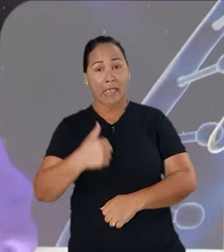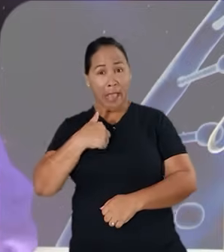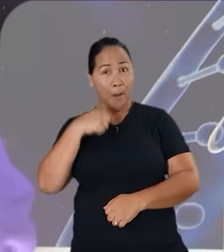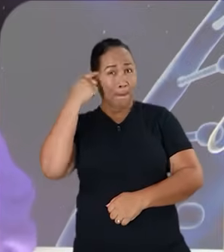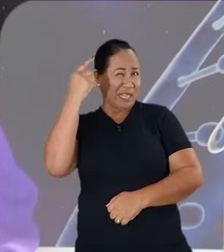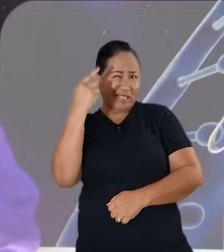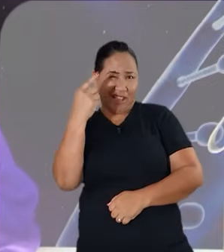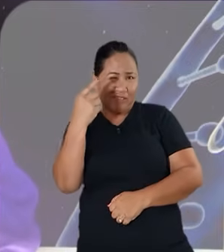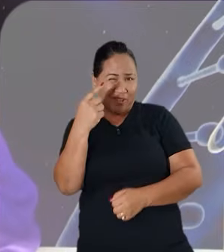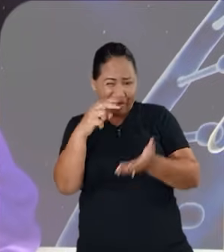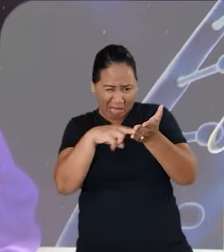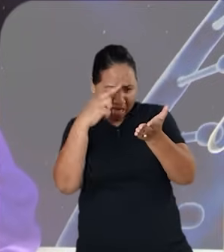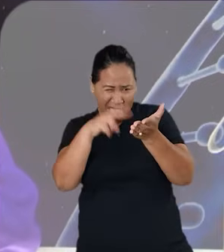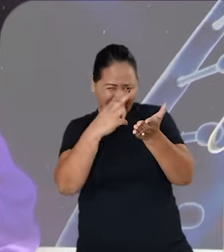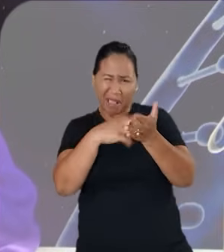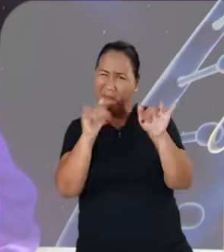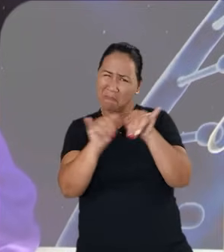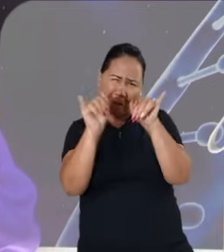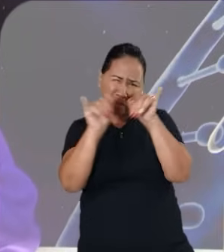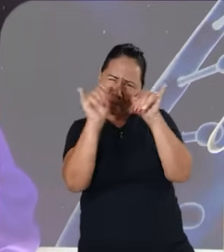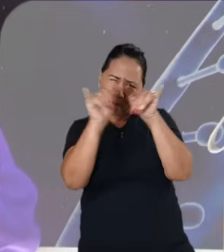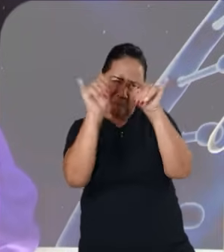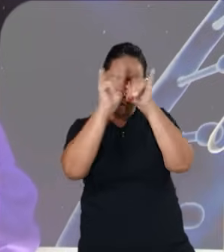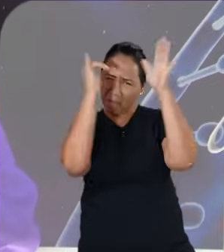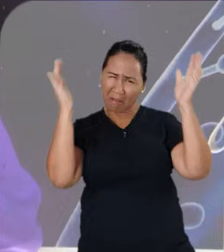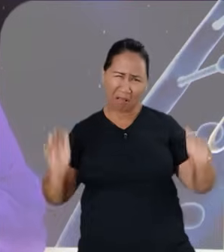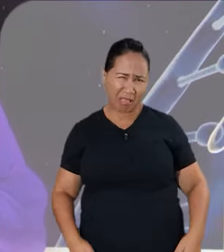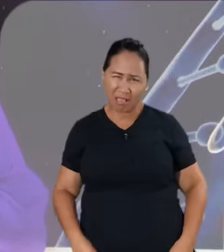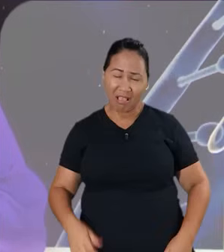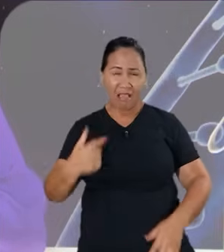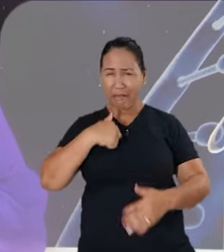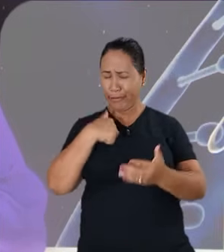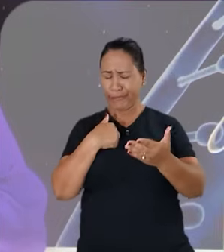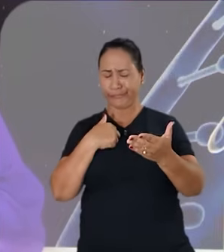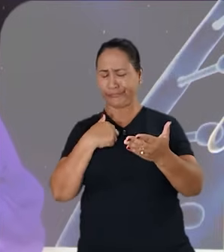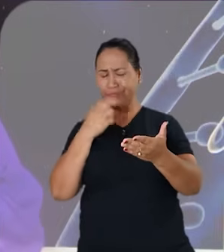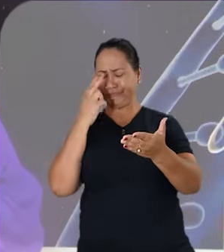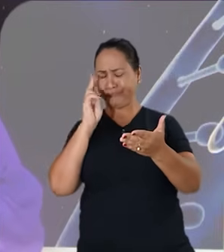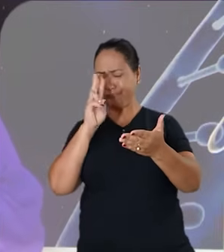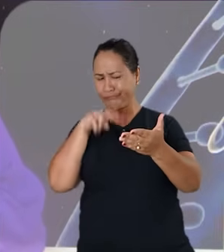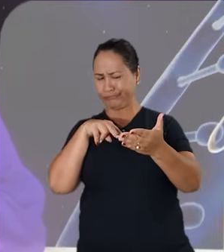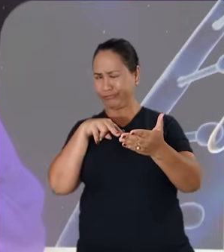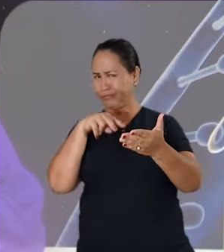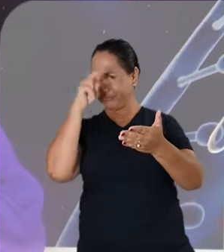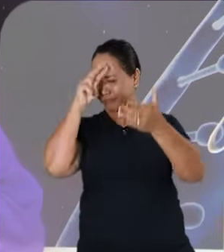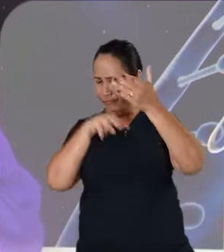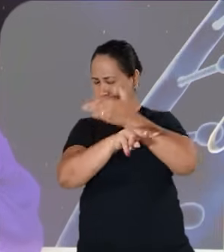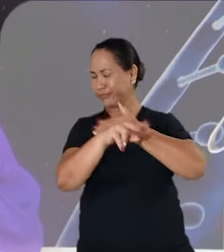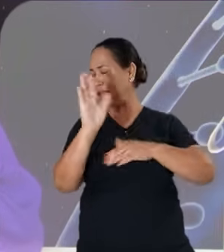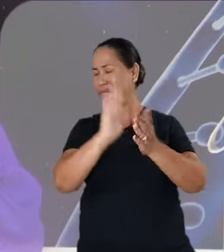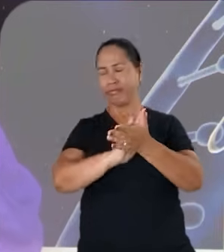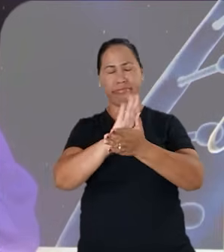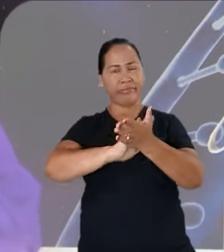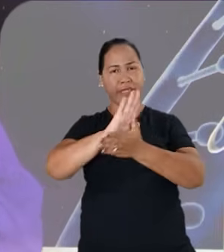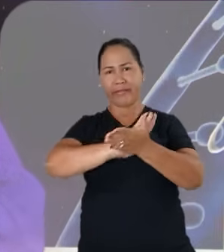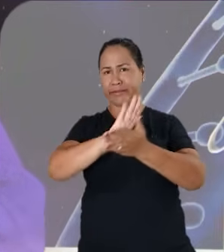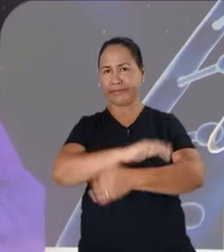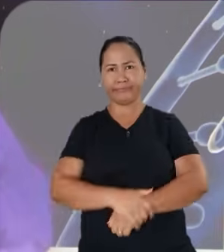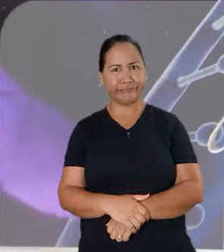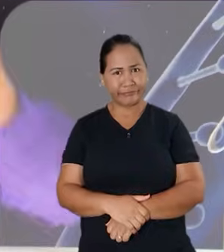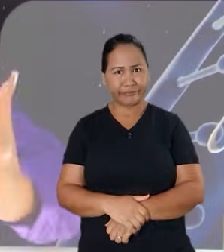meu lugar e tivesse me dito ler aquela mensagem boba, responder com o coração, responder, mãe, te amo,